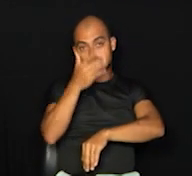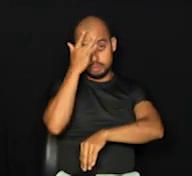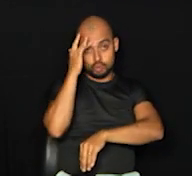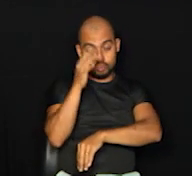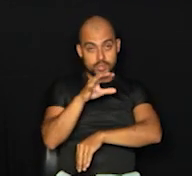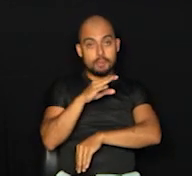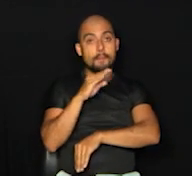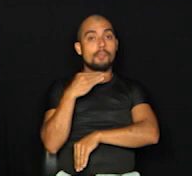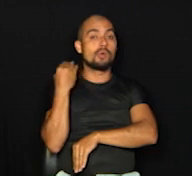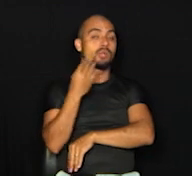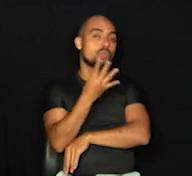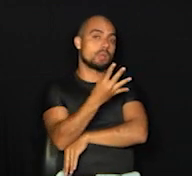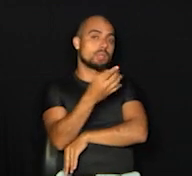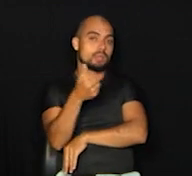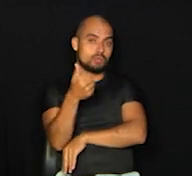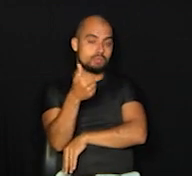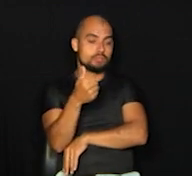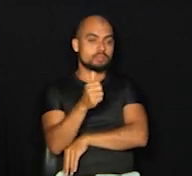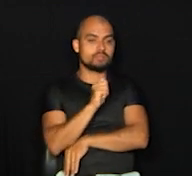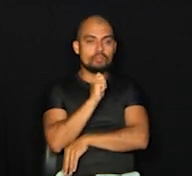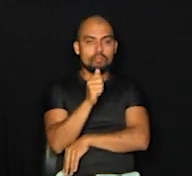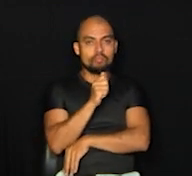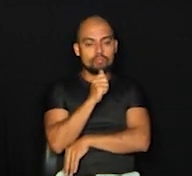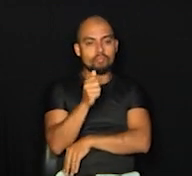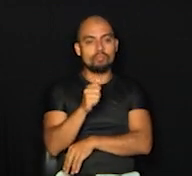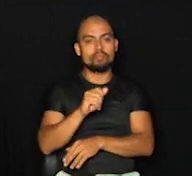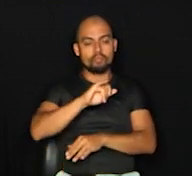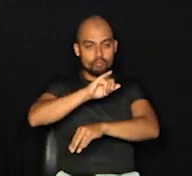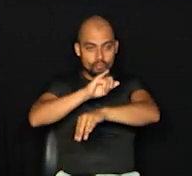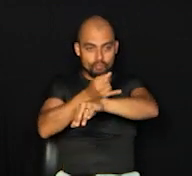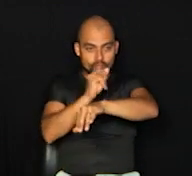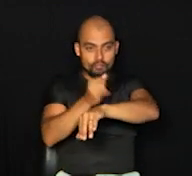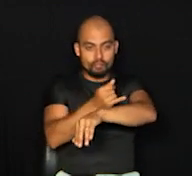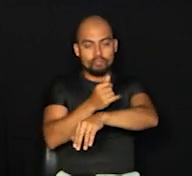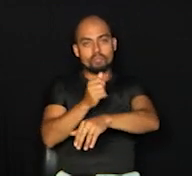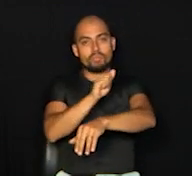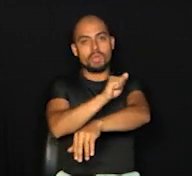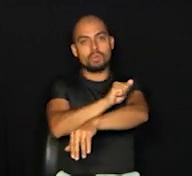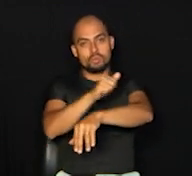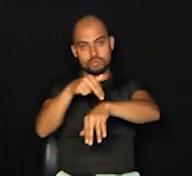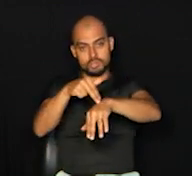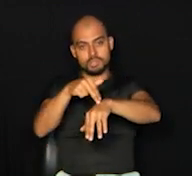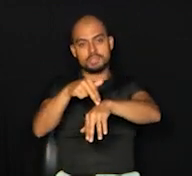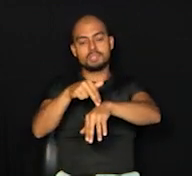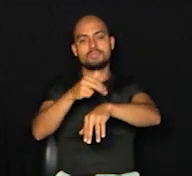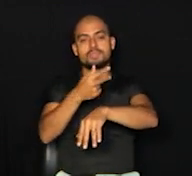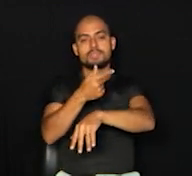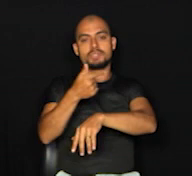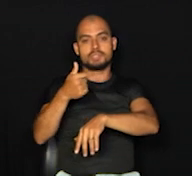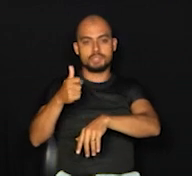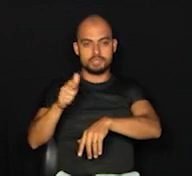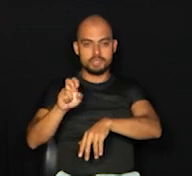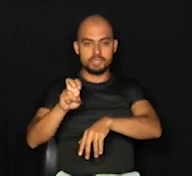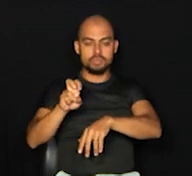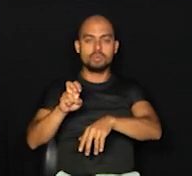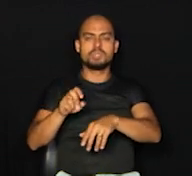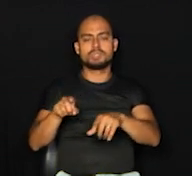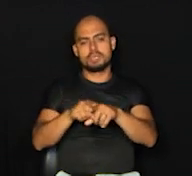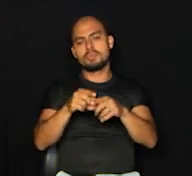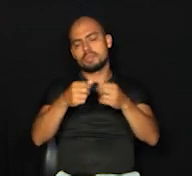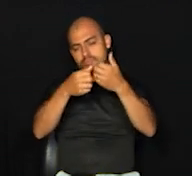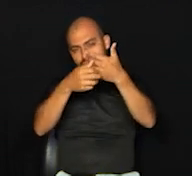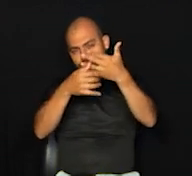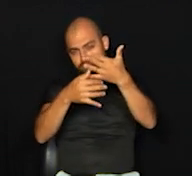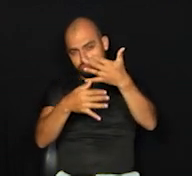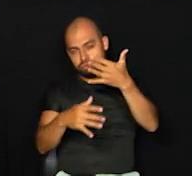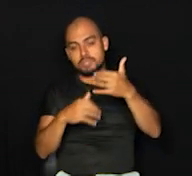mortes registradas, Vinhedo, Itatiba, Jaguariúna, Arthur Nogueira, Engenheiro Coelho e aí as